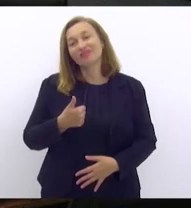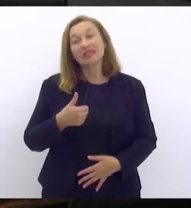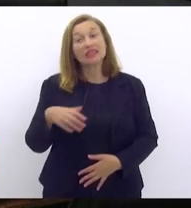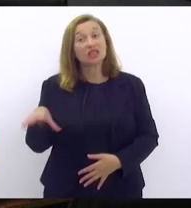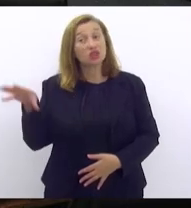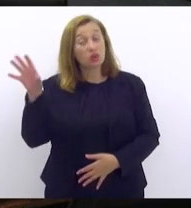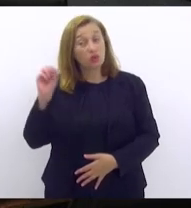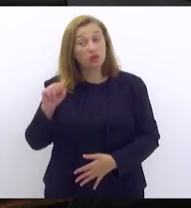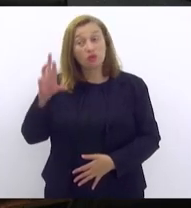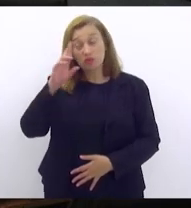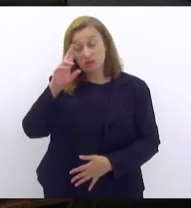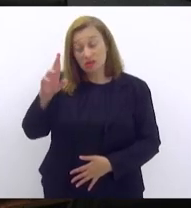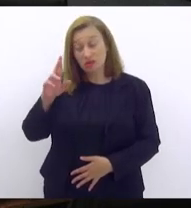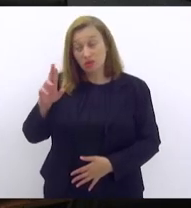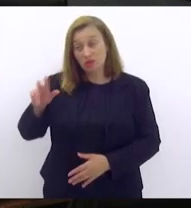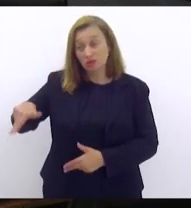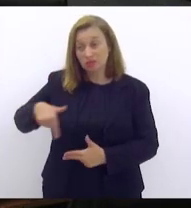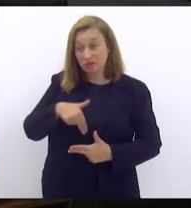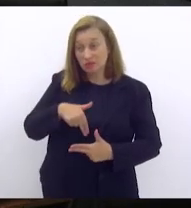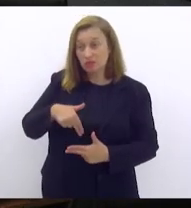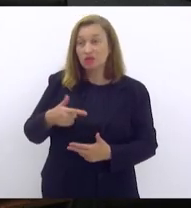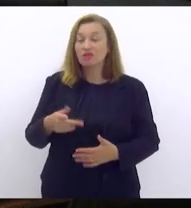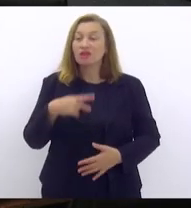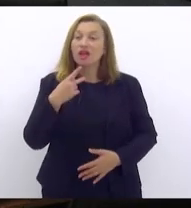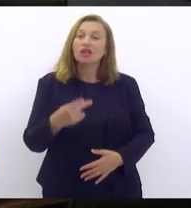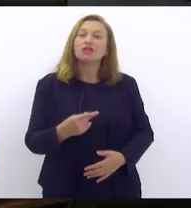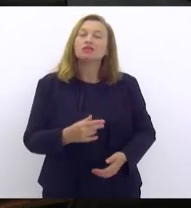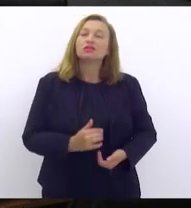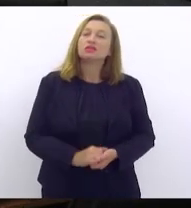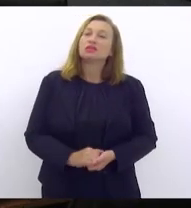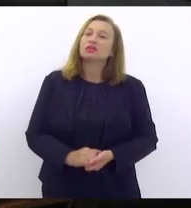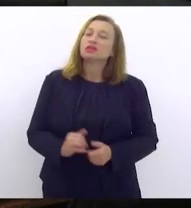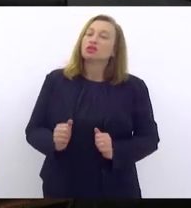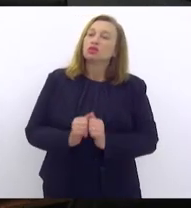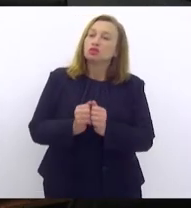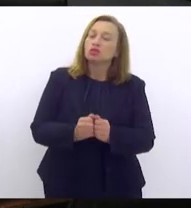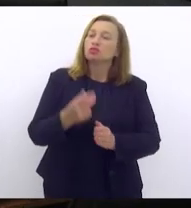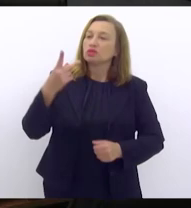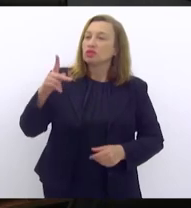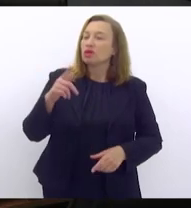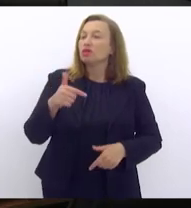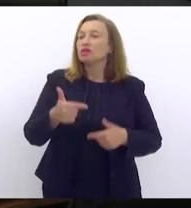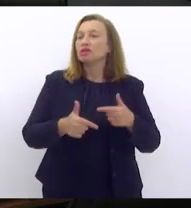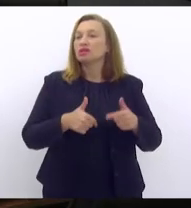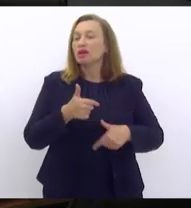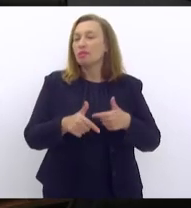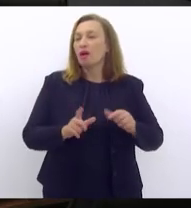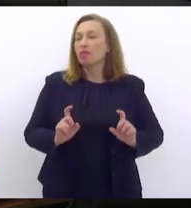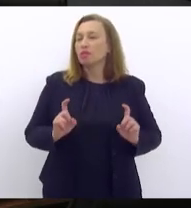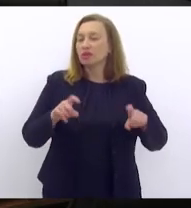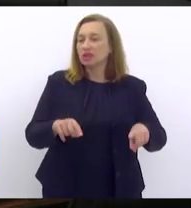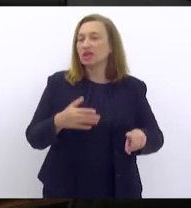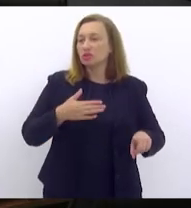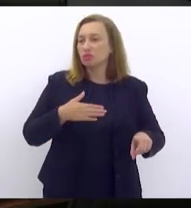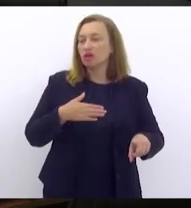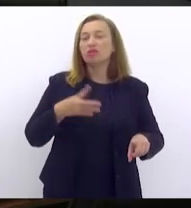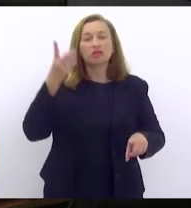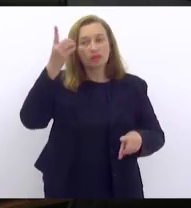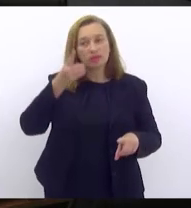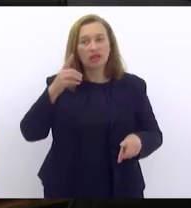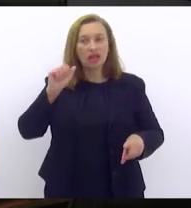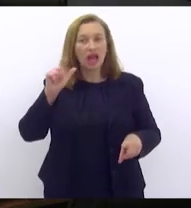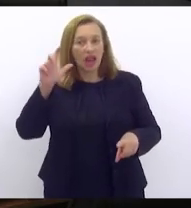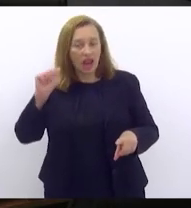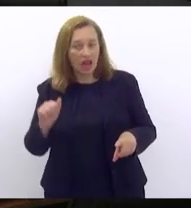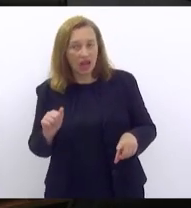escutar a fala de Vossa Excelência nessa tribuna, de algo que, junto com o seu mandato, com o meu mandato, com o mandato do deputado Alan